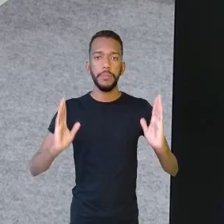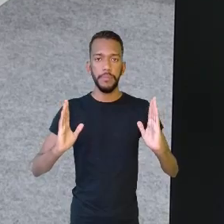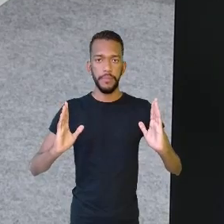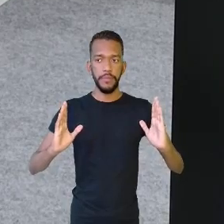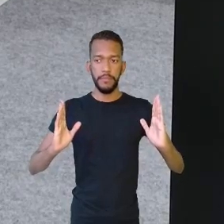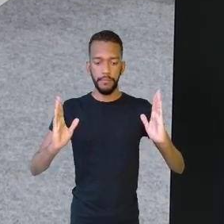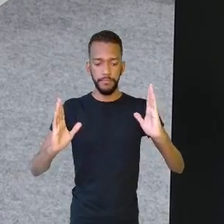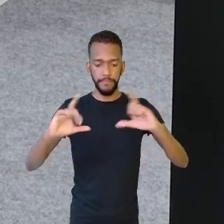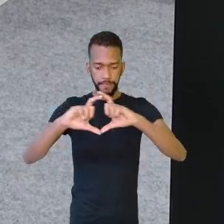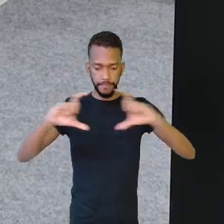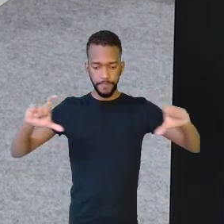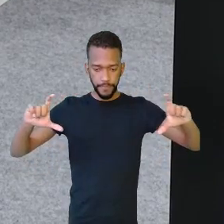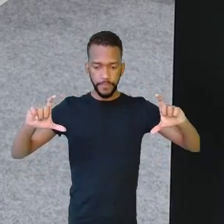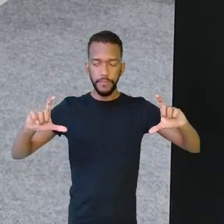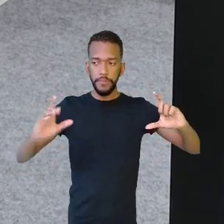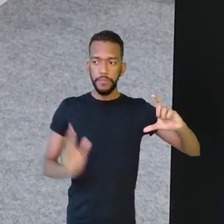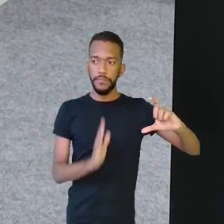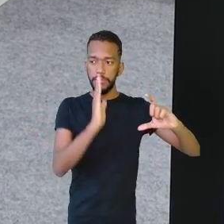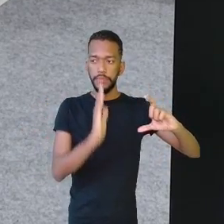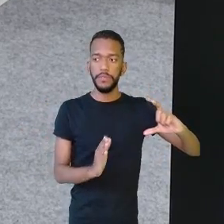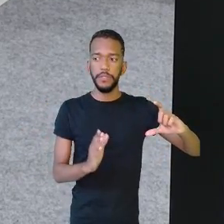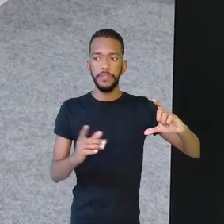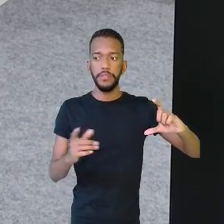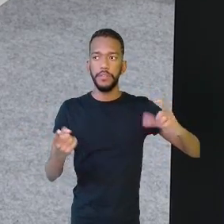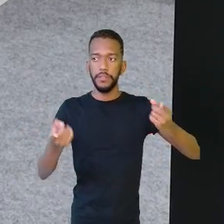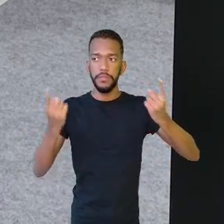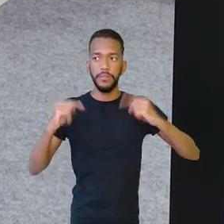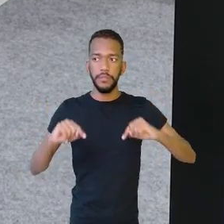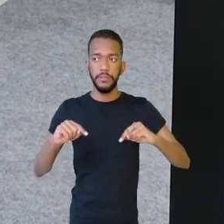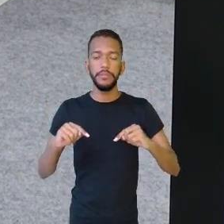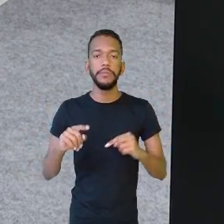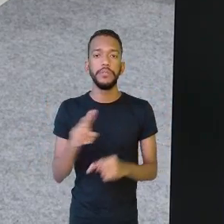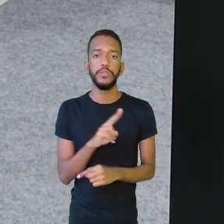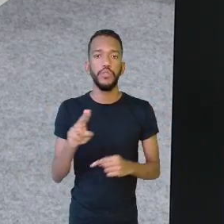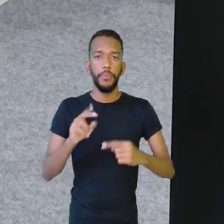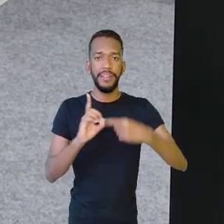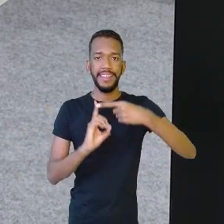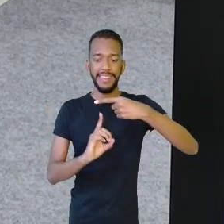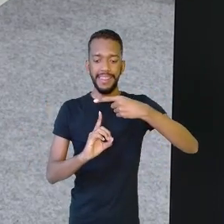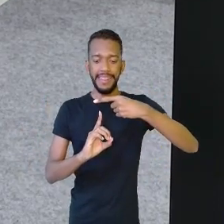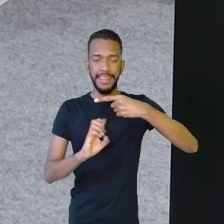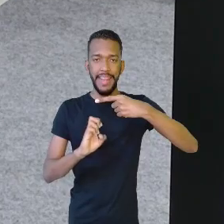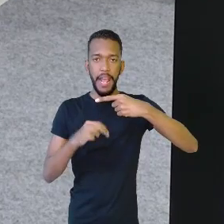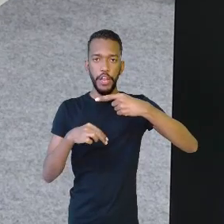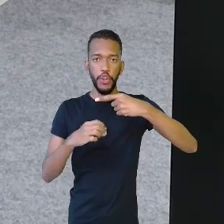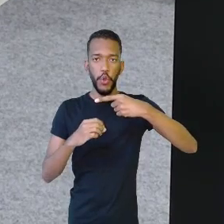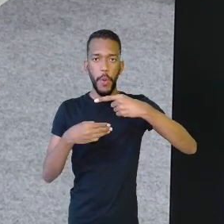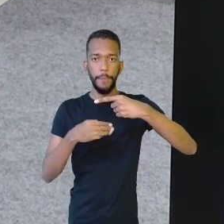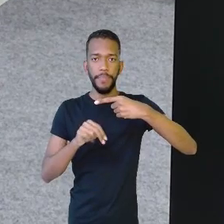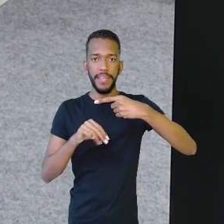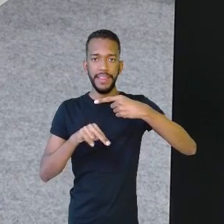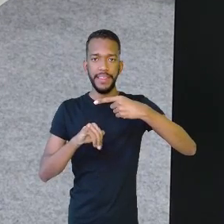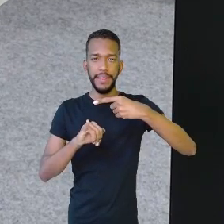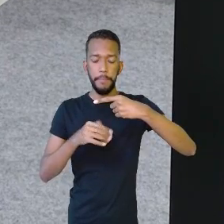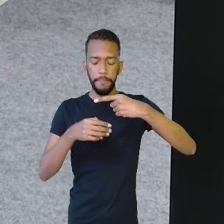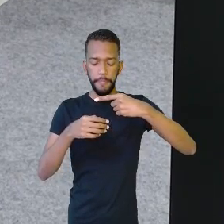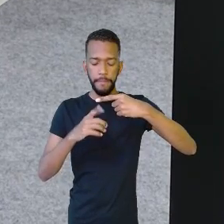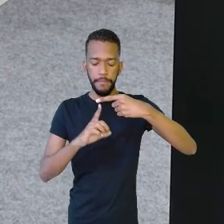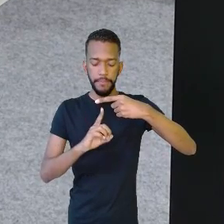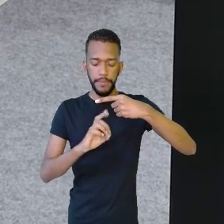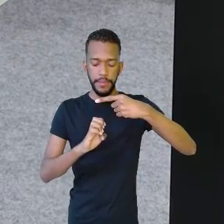vou representar aqui com esse número embaixo, que é o denominador. E a parte que eu